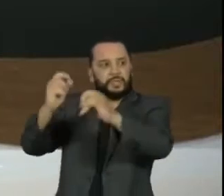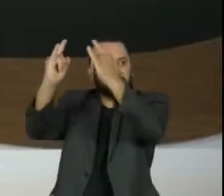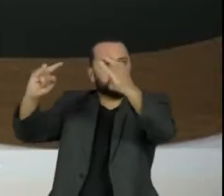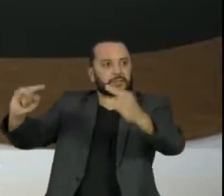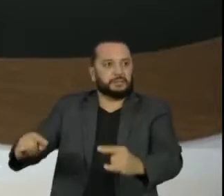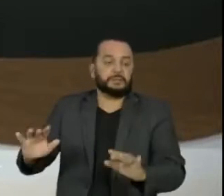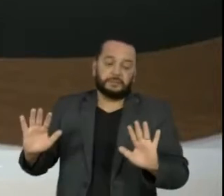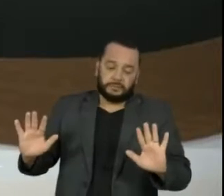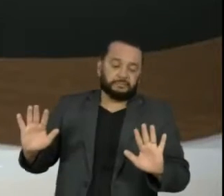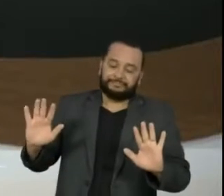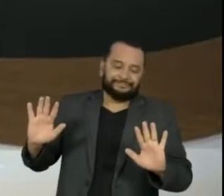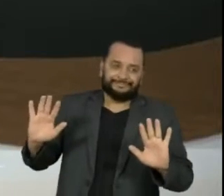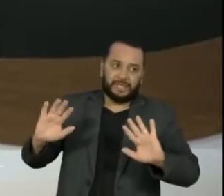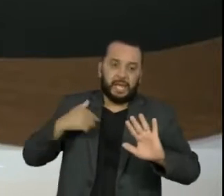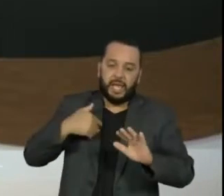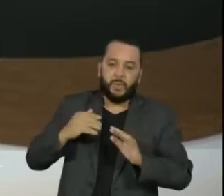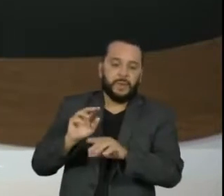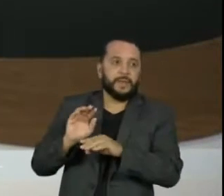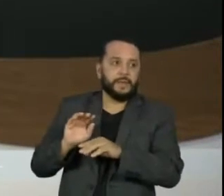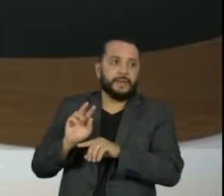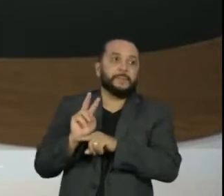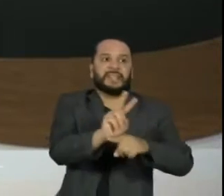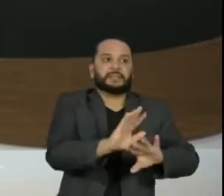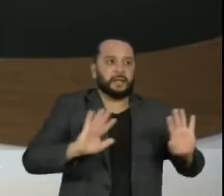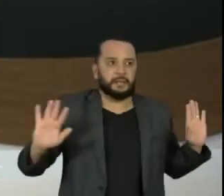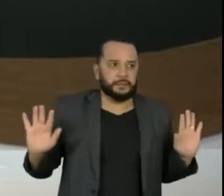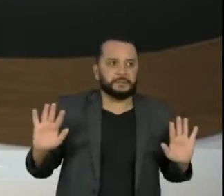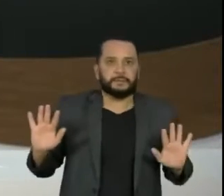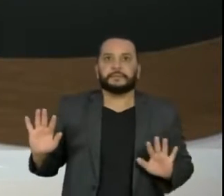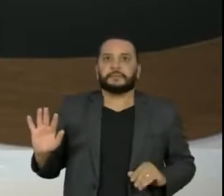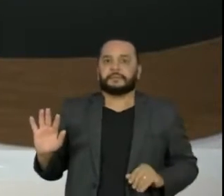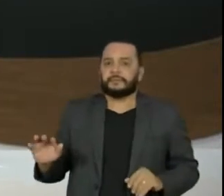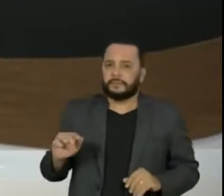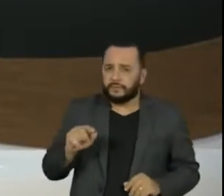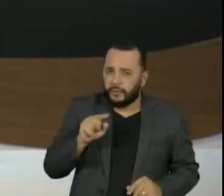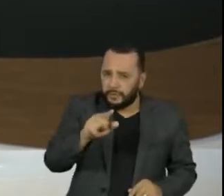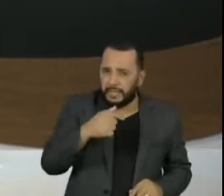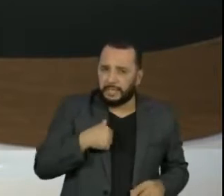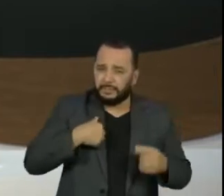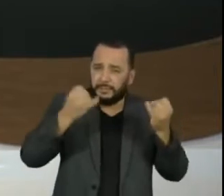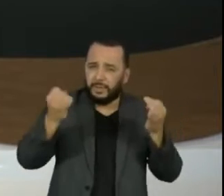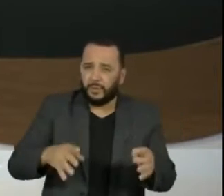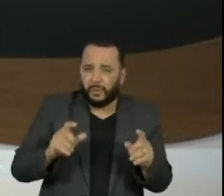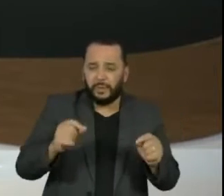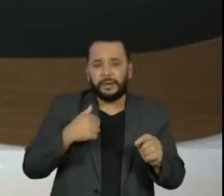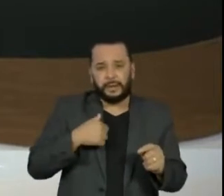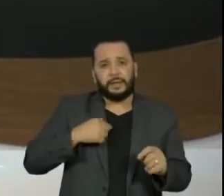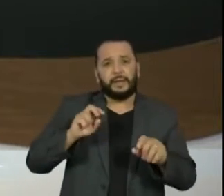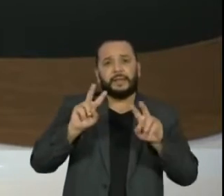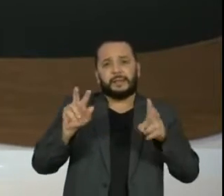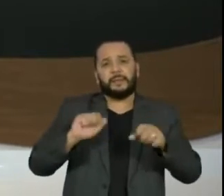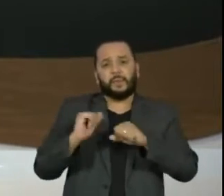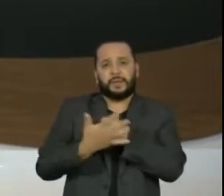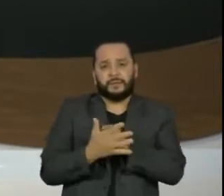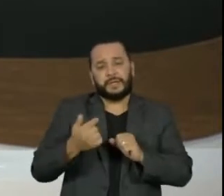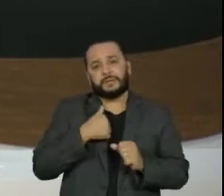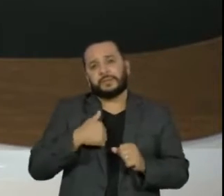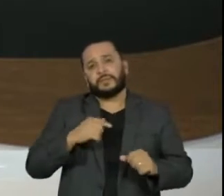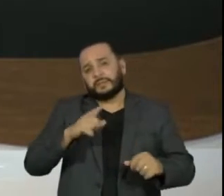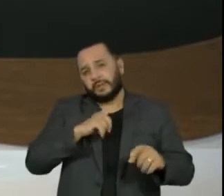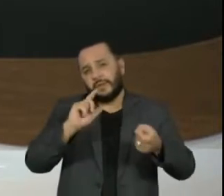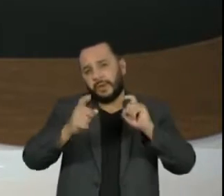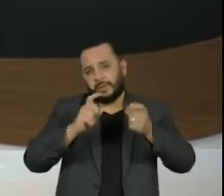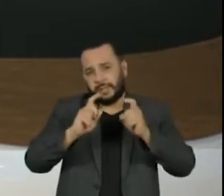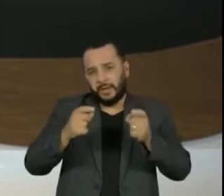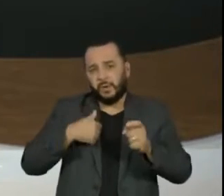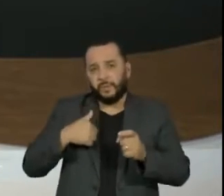falando justamente sobre a pandemia, o senhor disse que fez uma reunião para decidir se ia partir para algo mais restritivo no